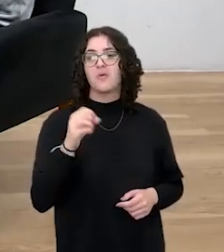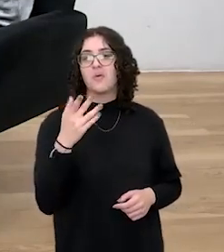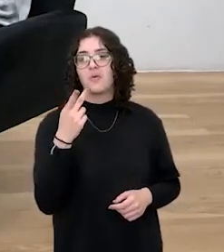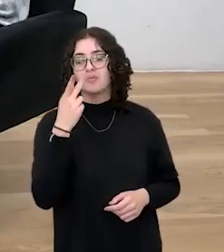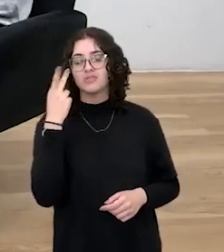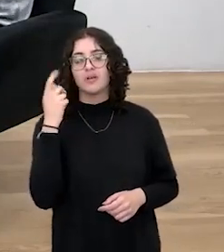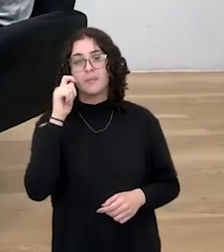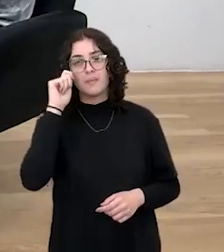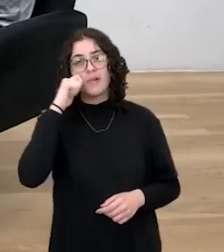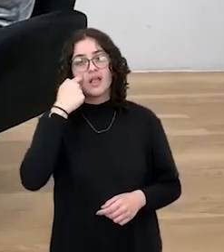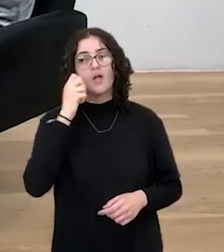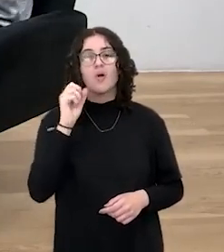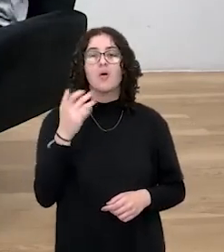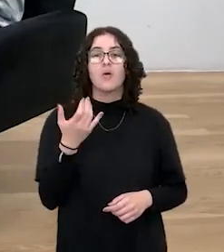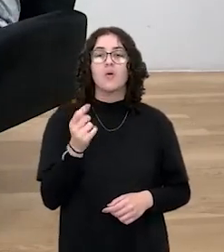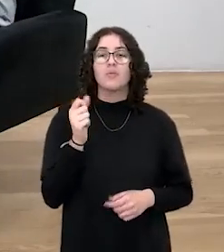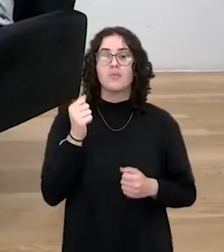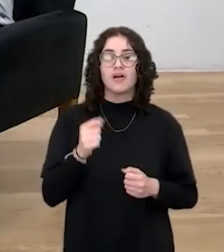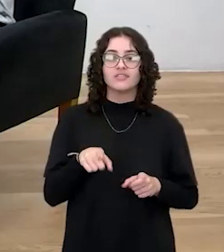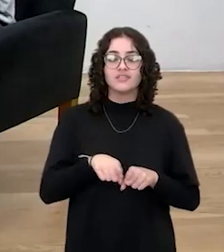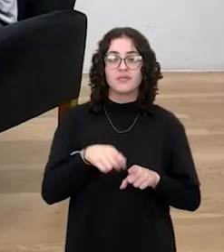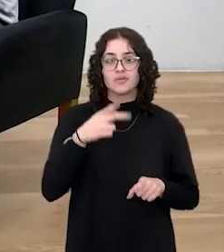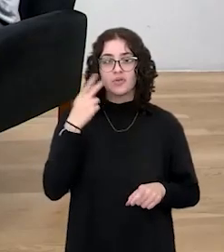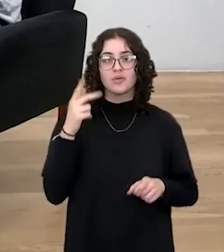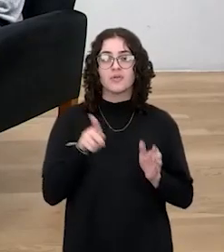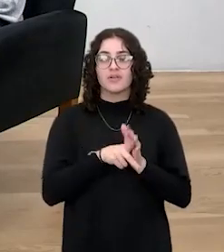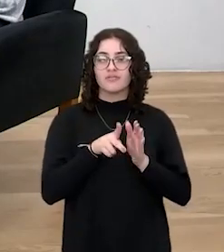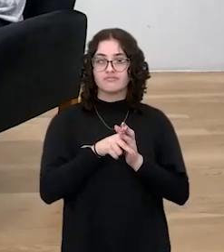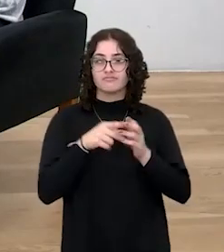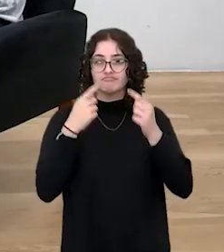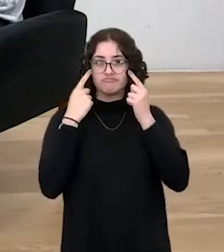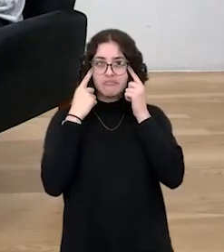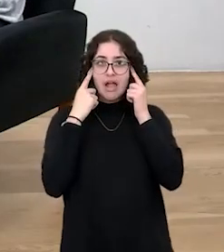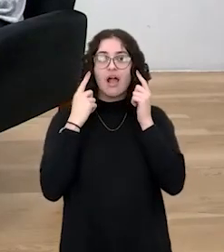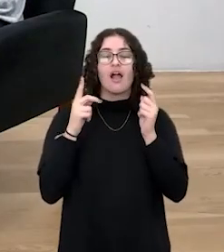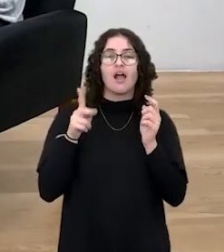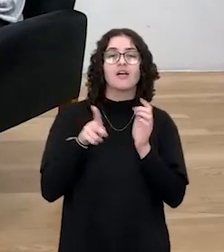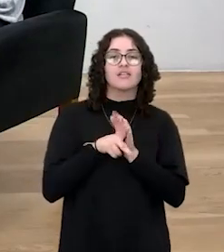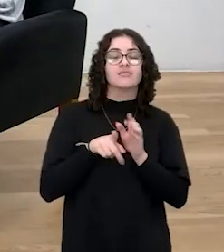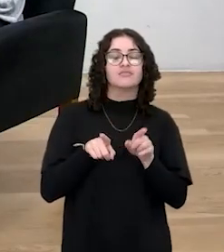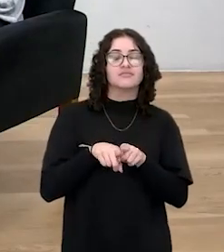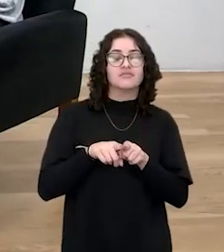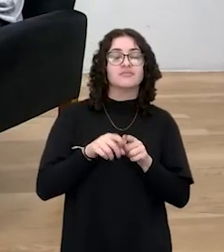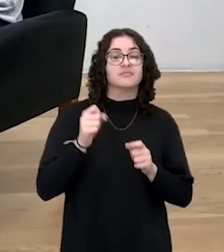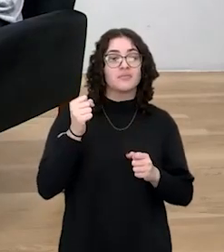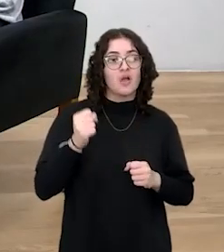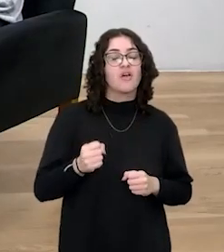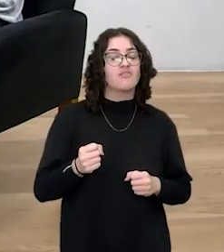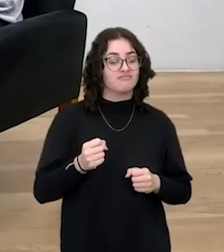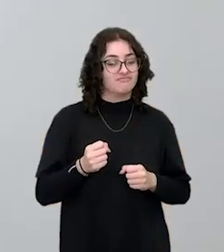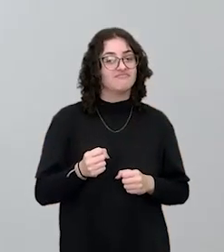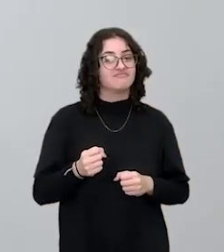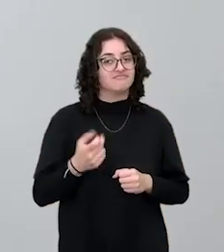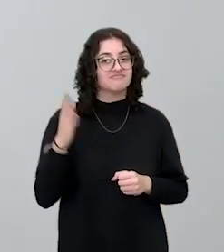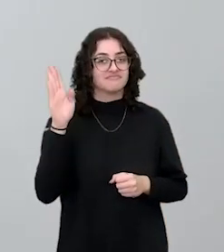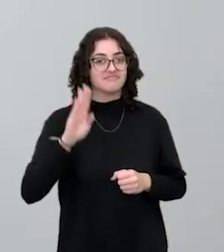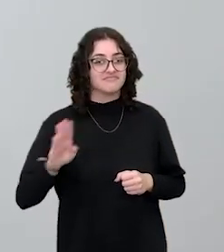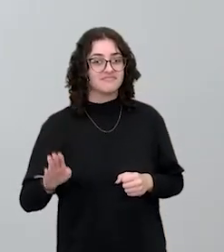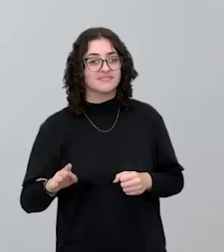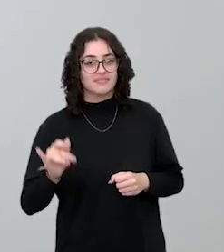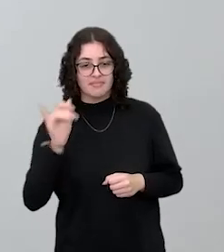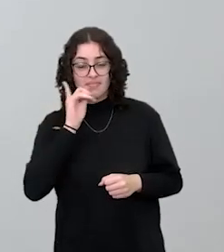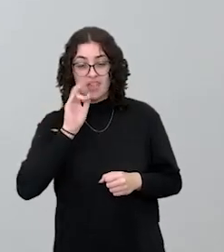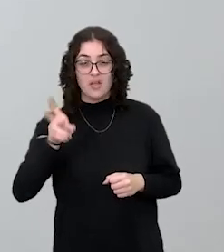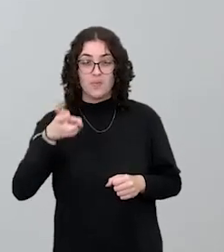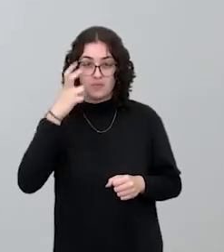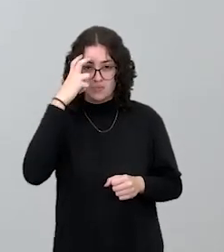pode ser um brasileiro. Uma pessoa asiática também pode ser um brasileiro. Então, a gente tem essa característica de miscigenação. E entrando nessa questão da